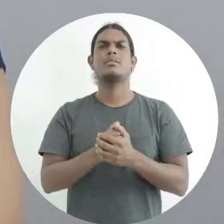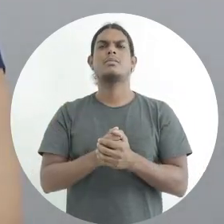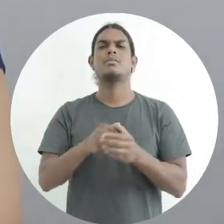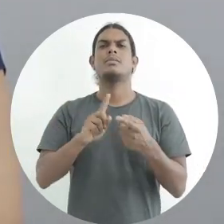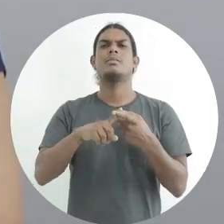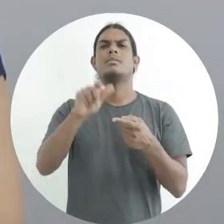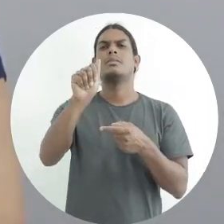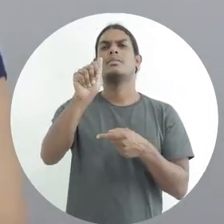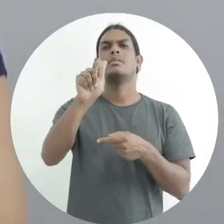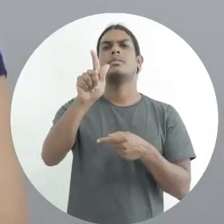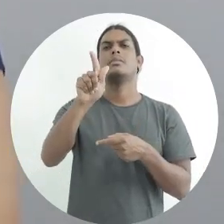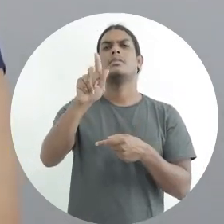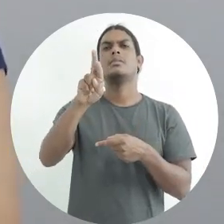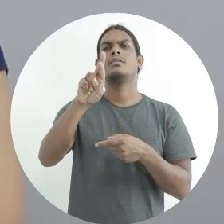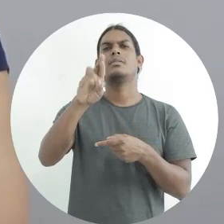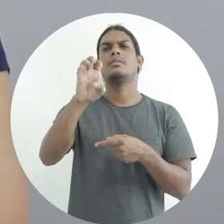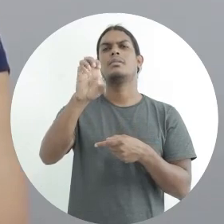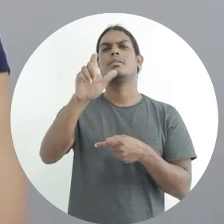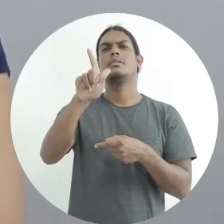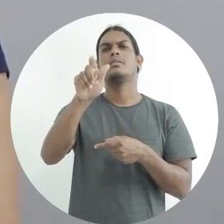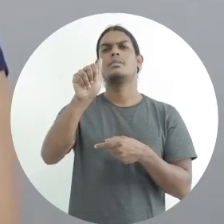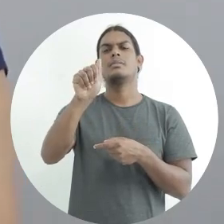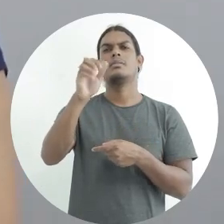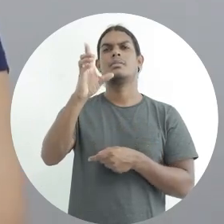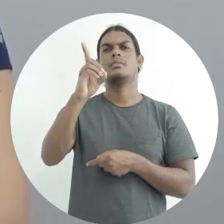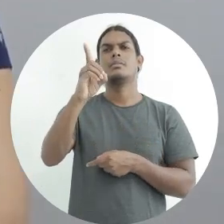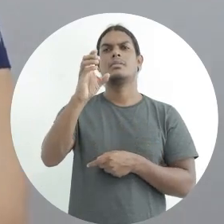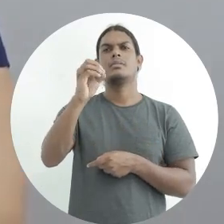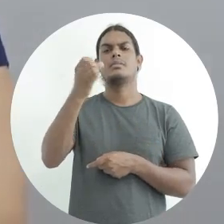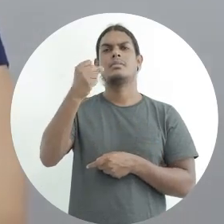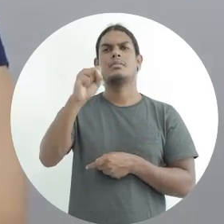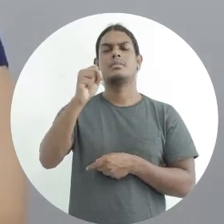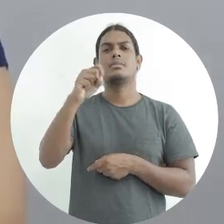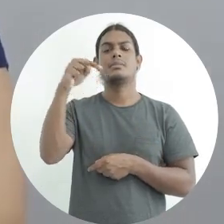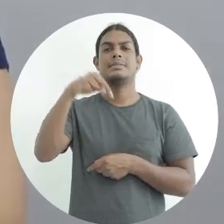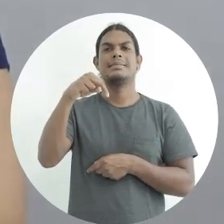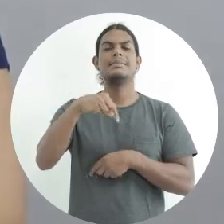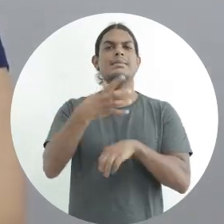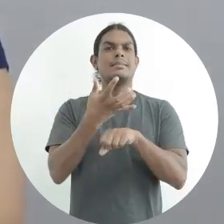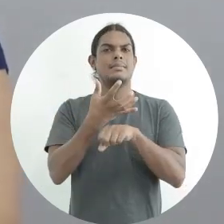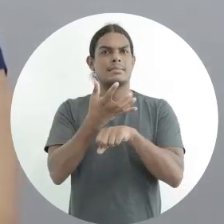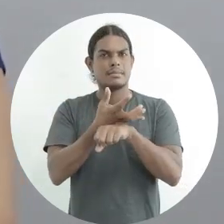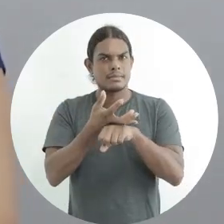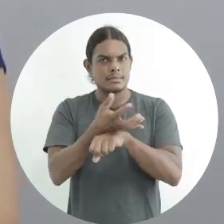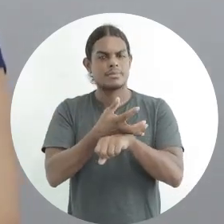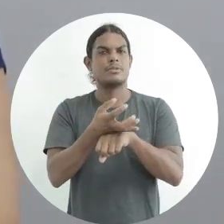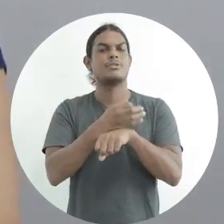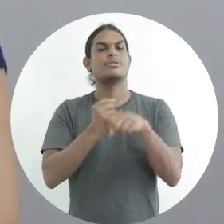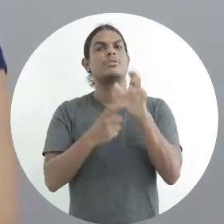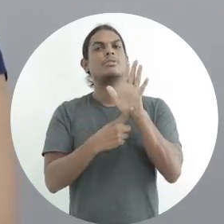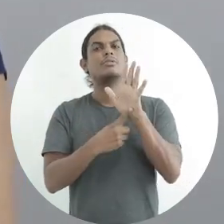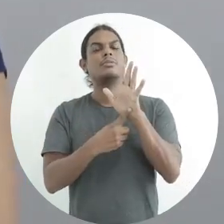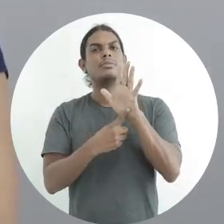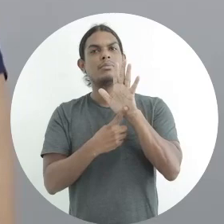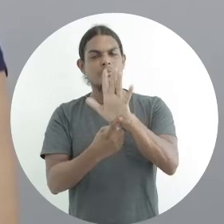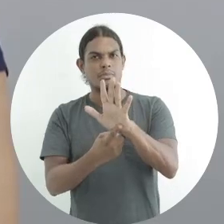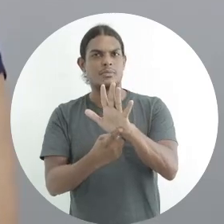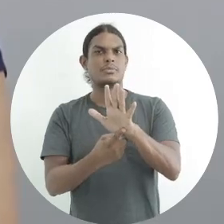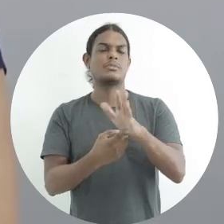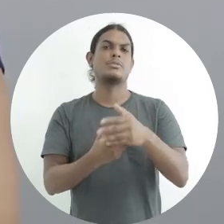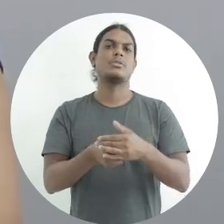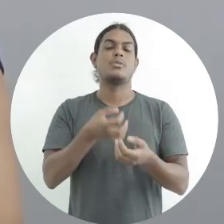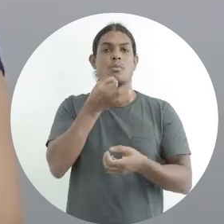agregados econômicos. Nessa disciplina, nós estamos indicando para você alguns vídeos,